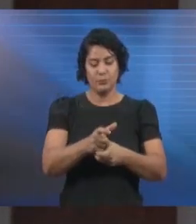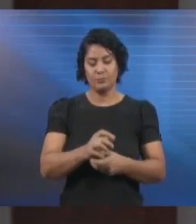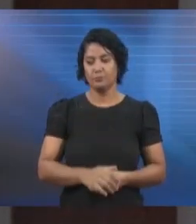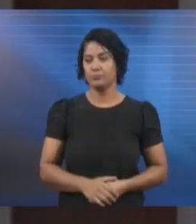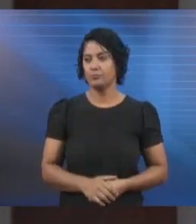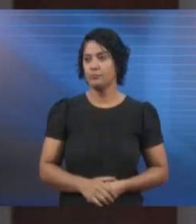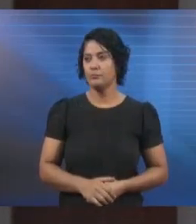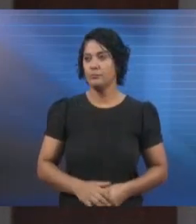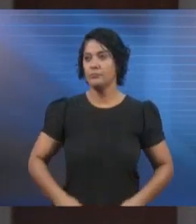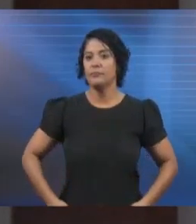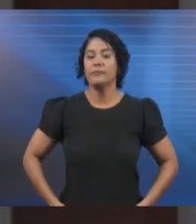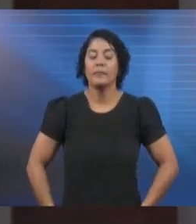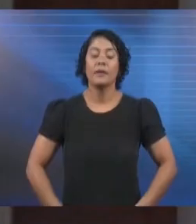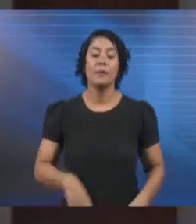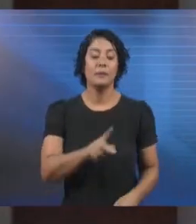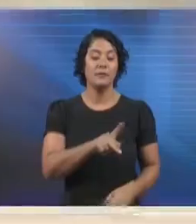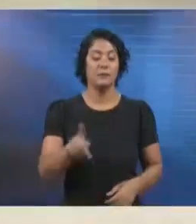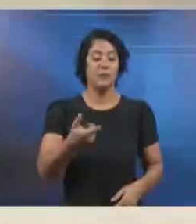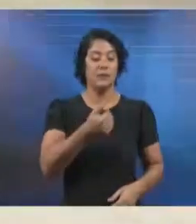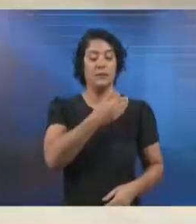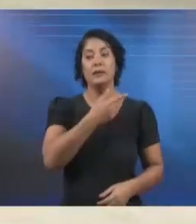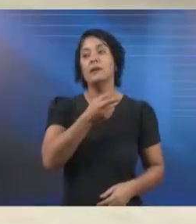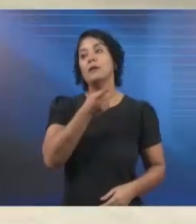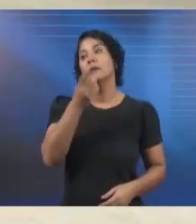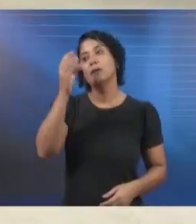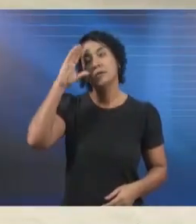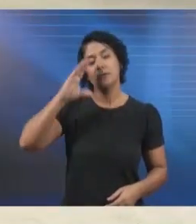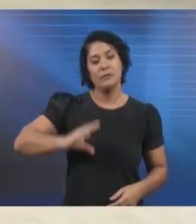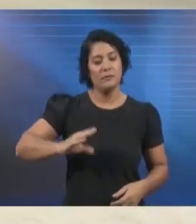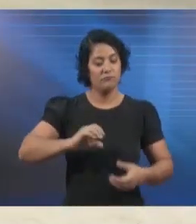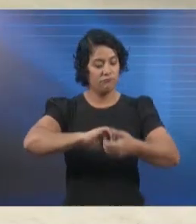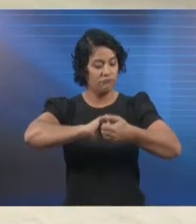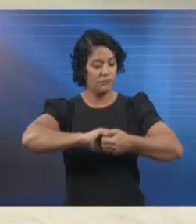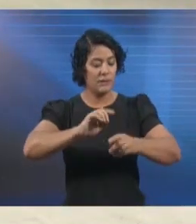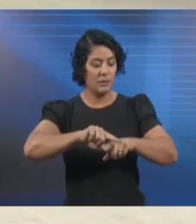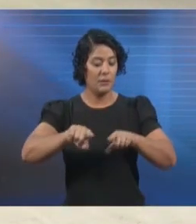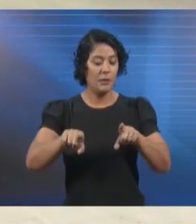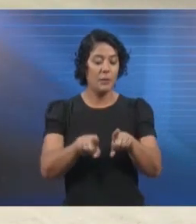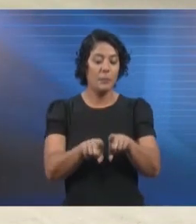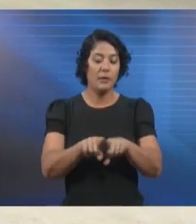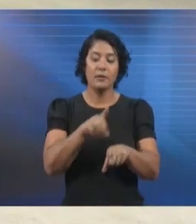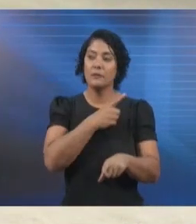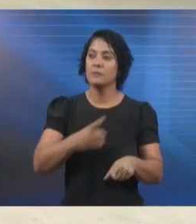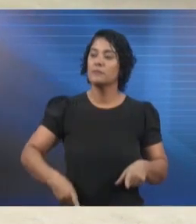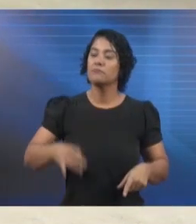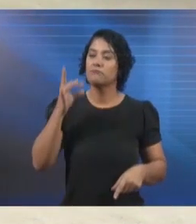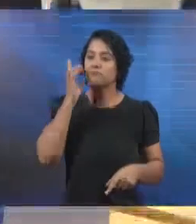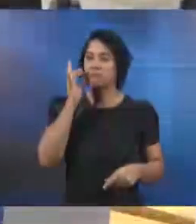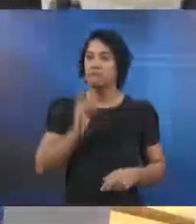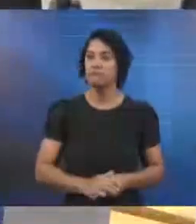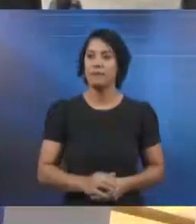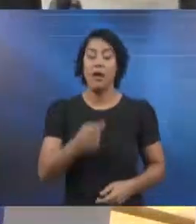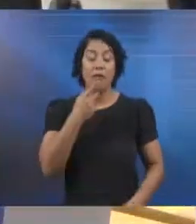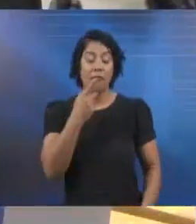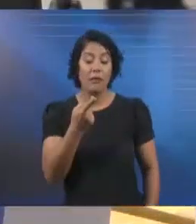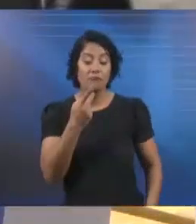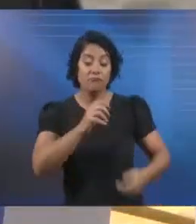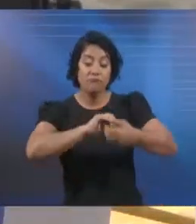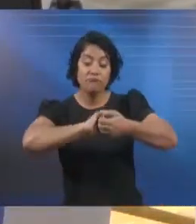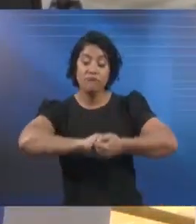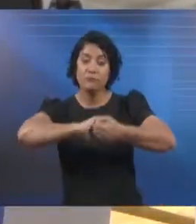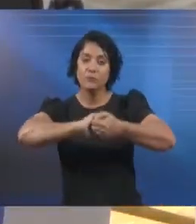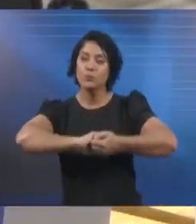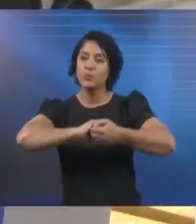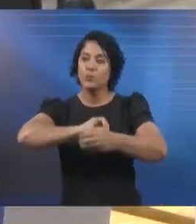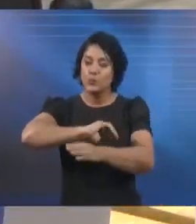presidenta Cristiane eu quero saudar vossa excelência e todos os deputados presentees na casa mas eu quero dizer aqui cumprimentar